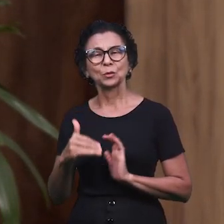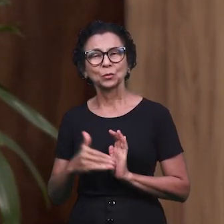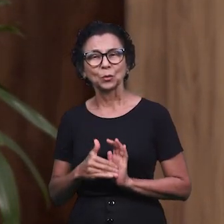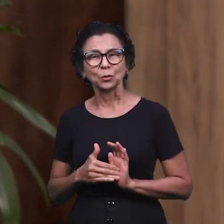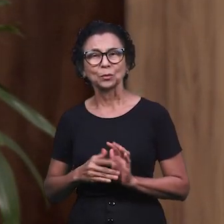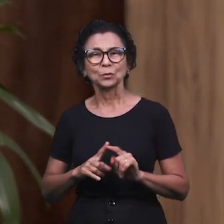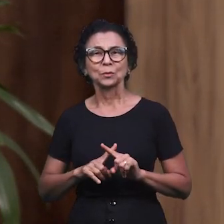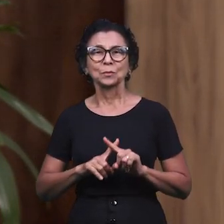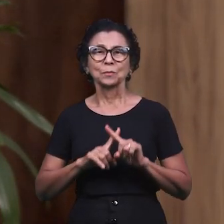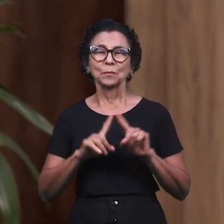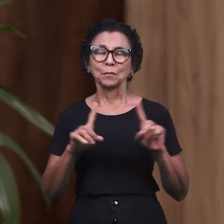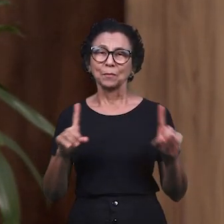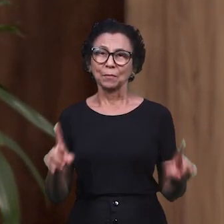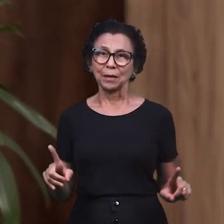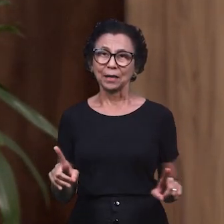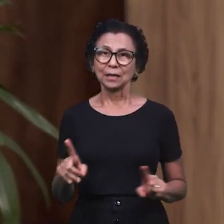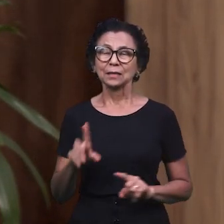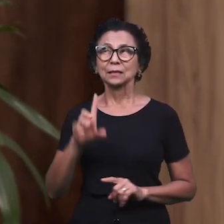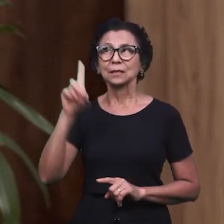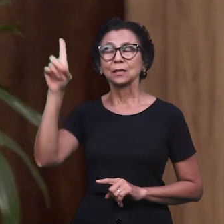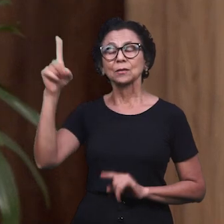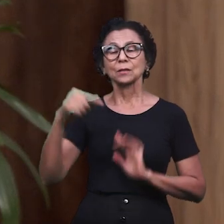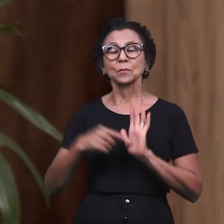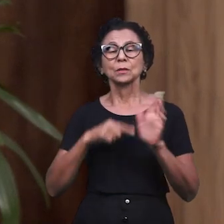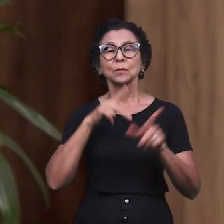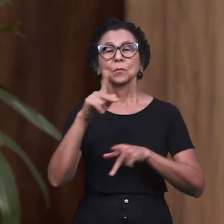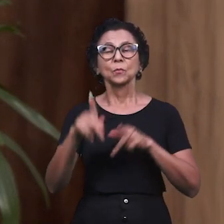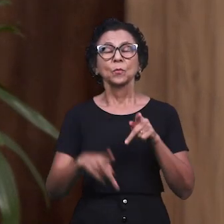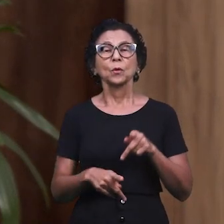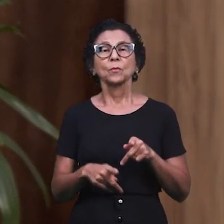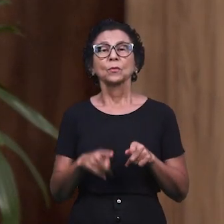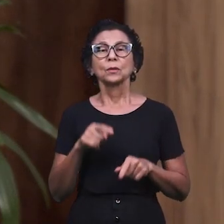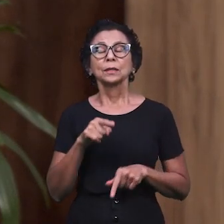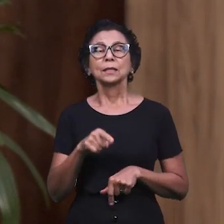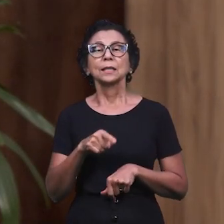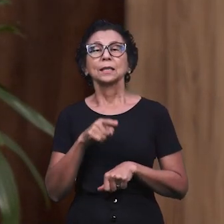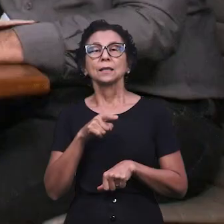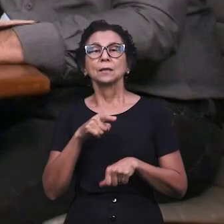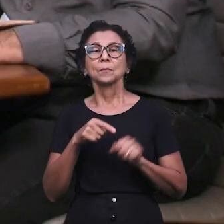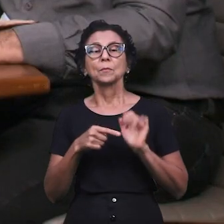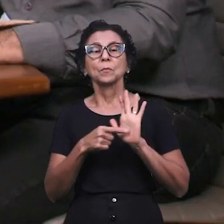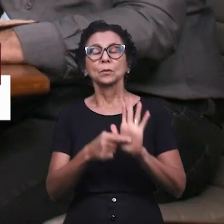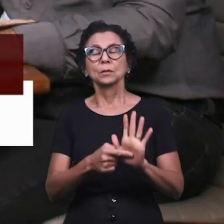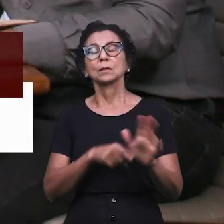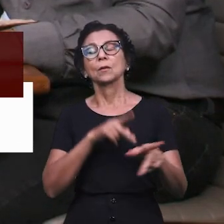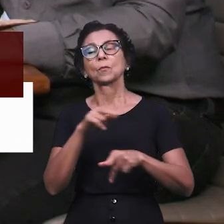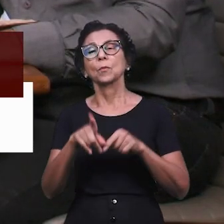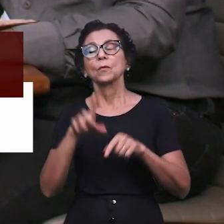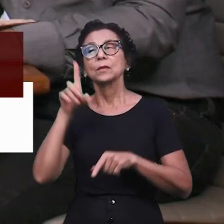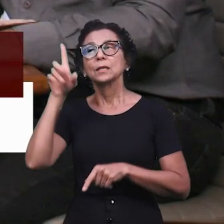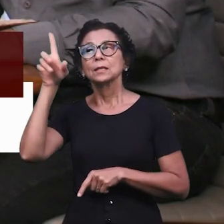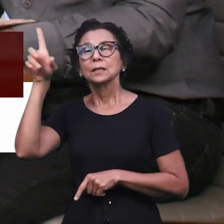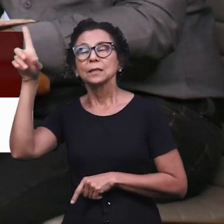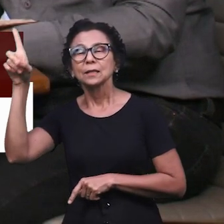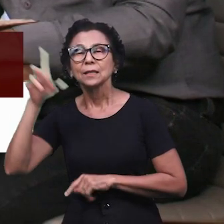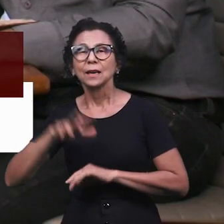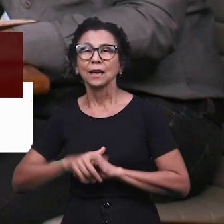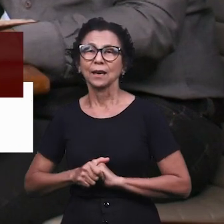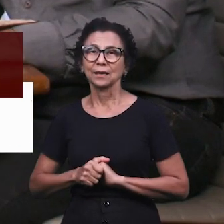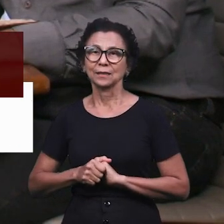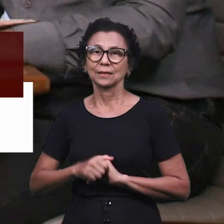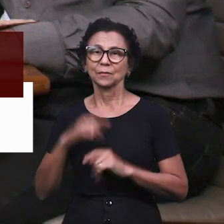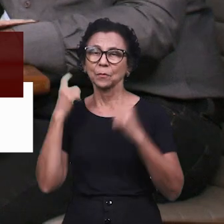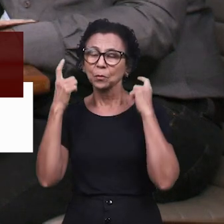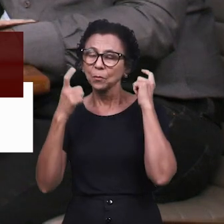do Senhor. Ele é o nosso dono. Amém, glória a Deus por isso, Então nós vamos dar